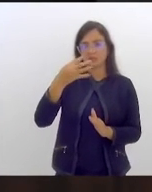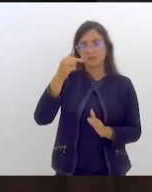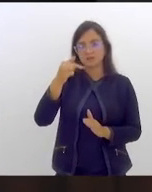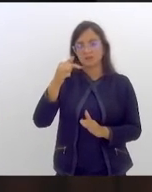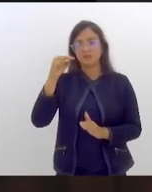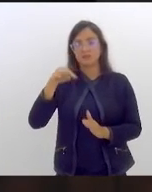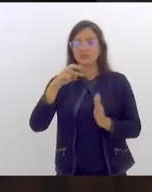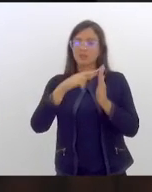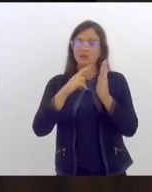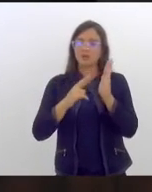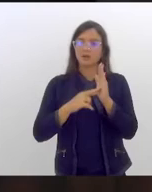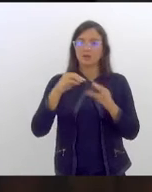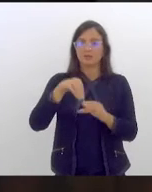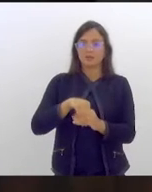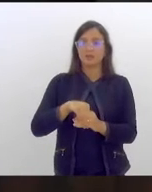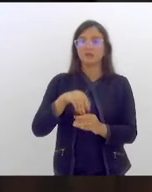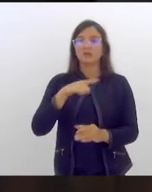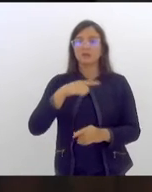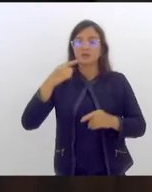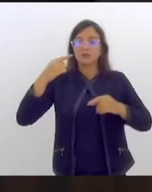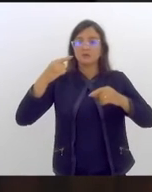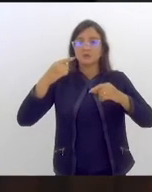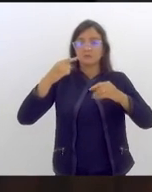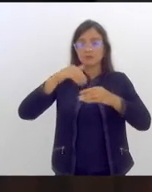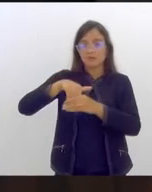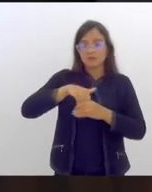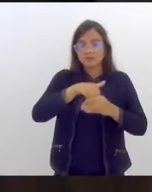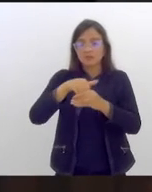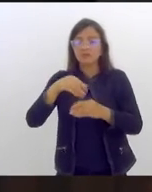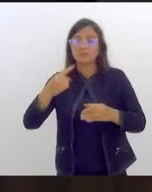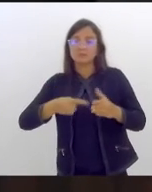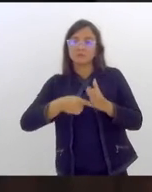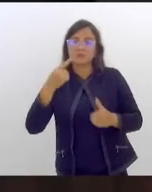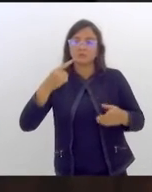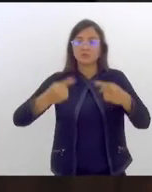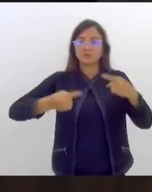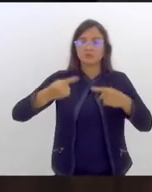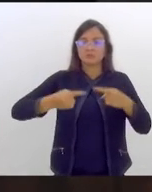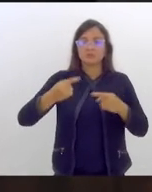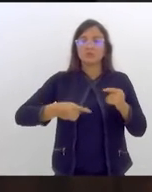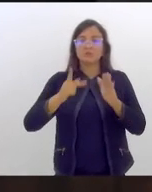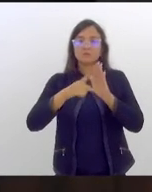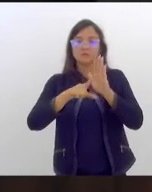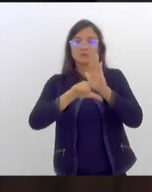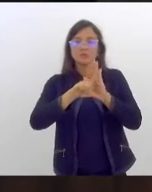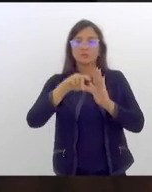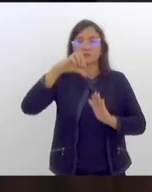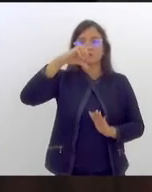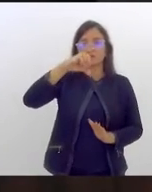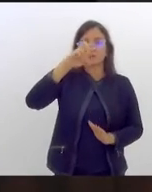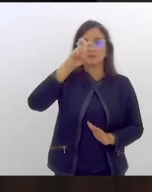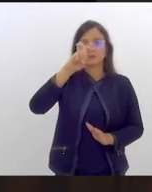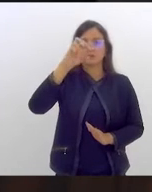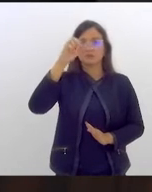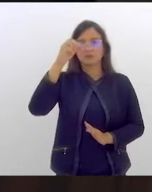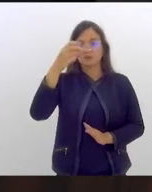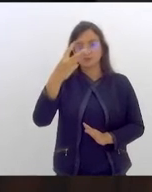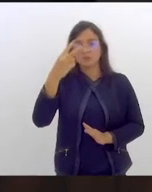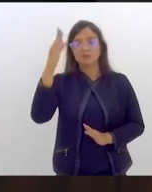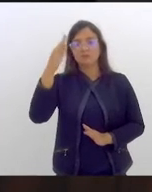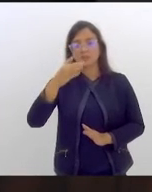ordinária em votação em primeira discussão projeto de lei número 952/2019